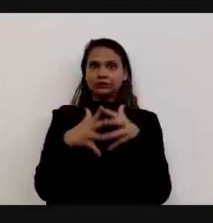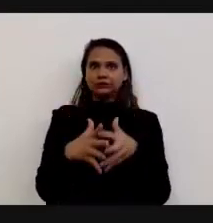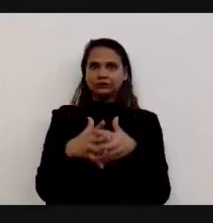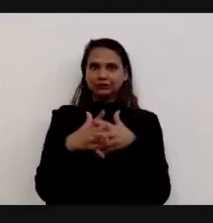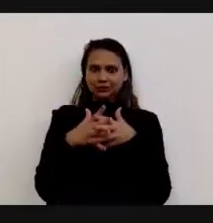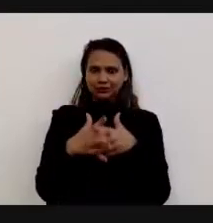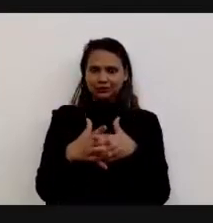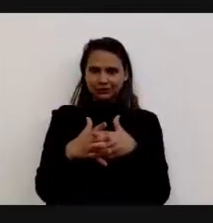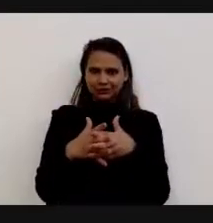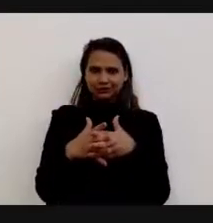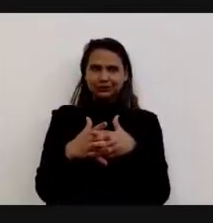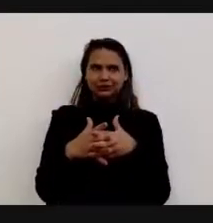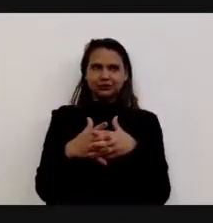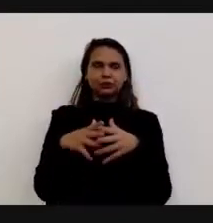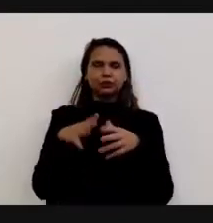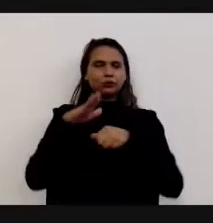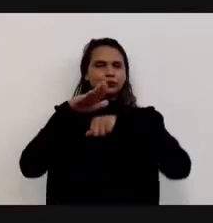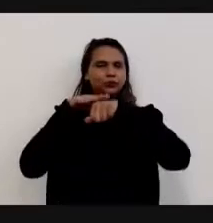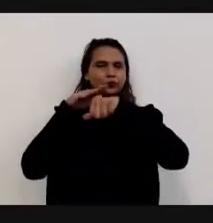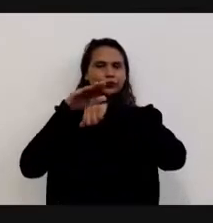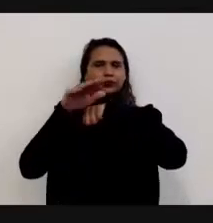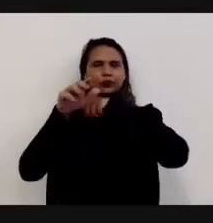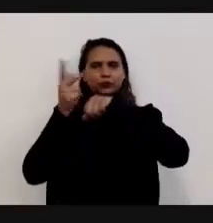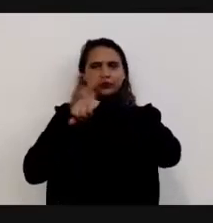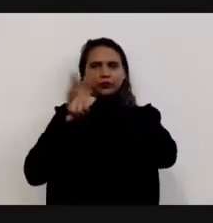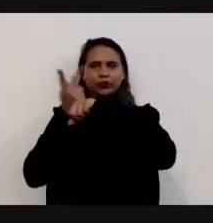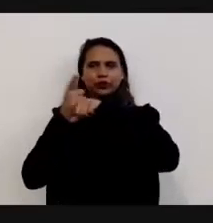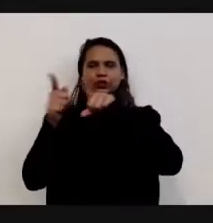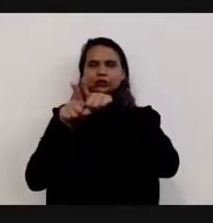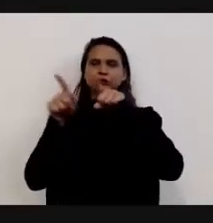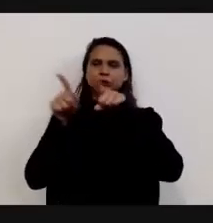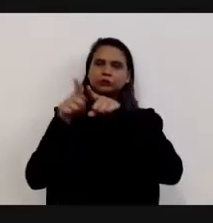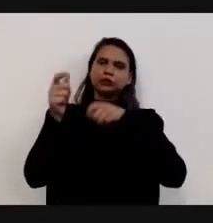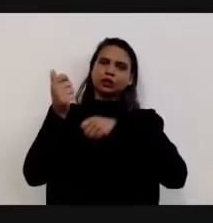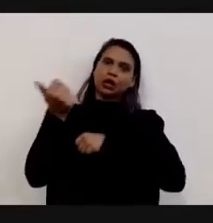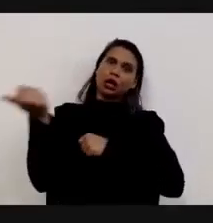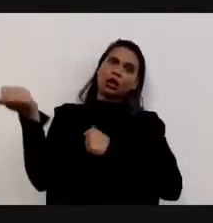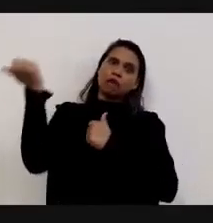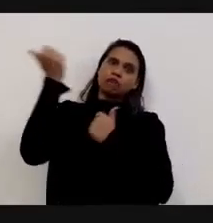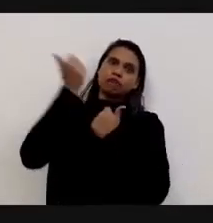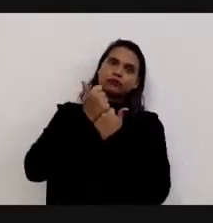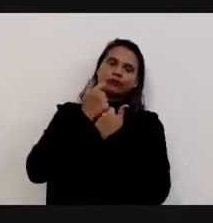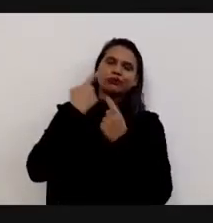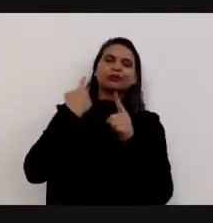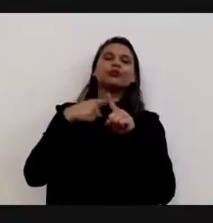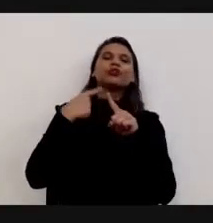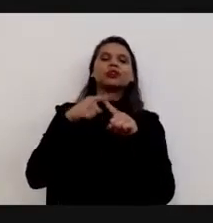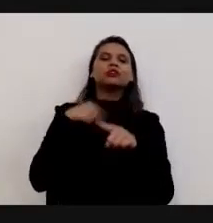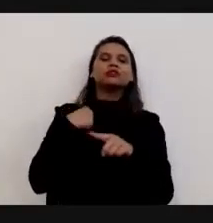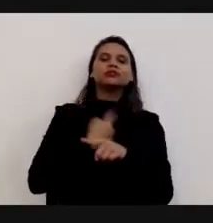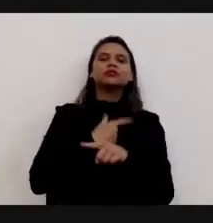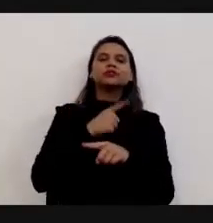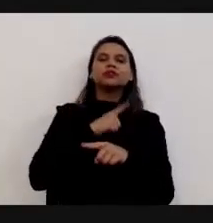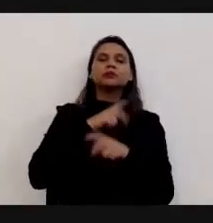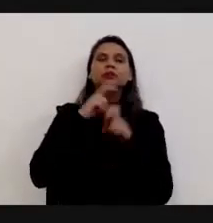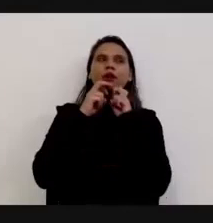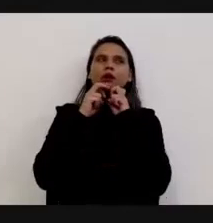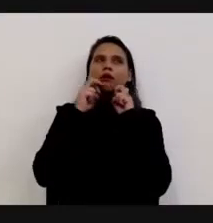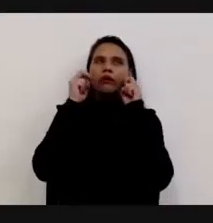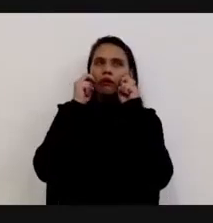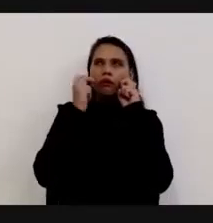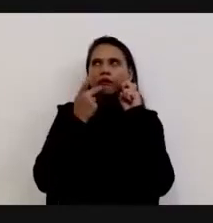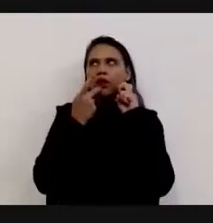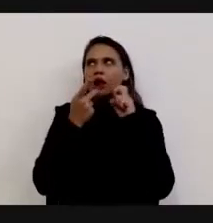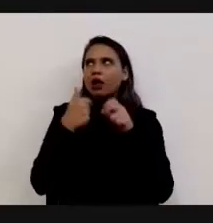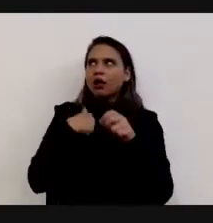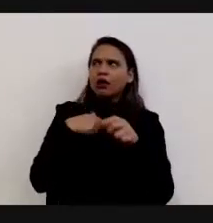com pessoas. Busca de apoio, ou seja, nós temos vergonha de dizer que estamos com problemas. Então, isso precisa ser avaliado. Promoção